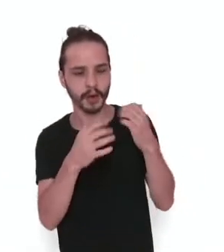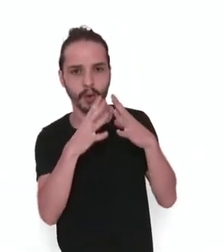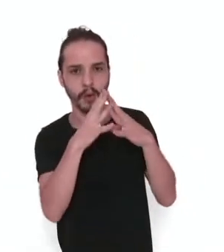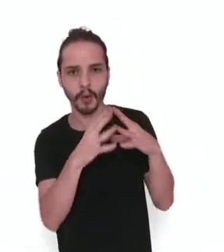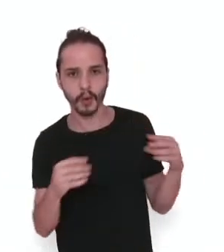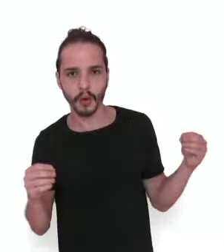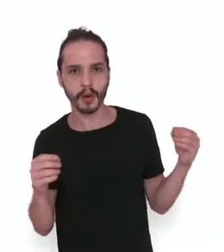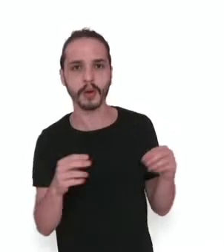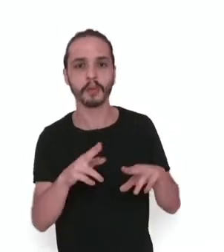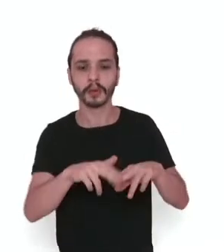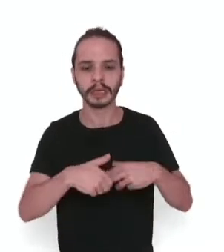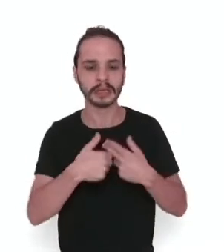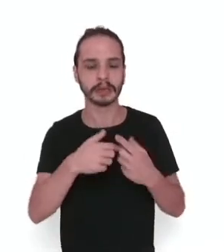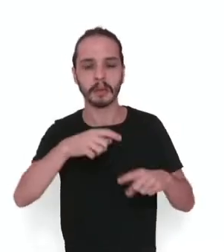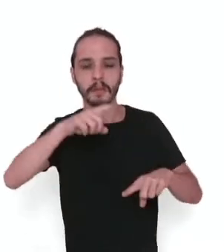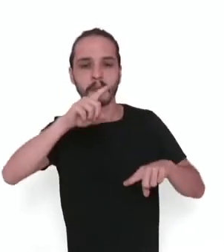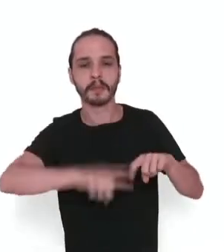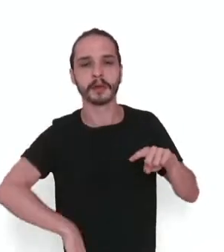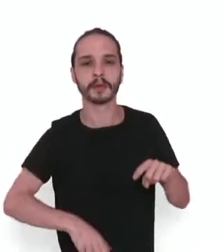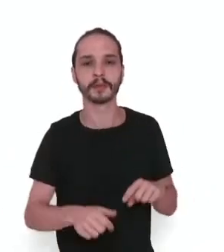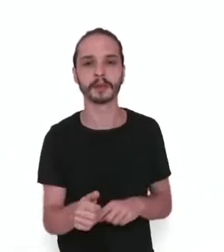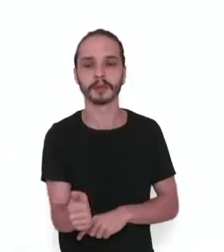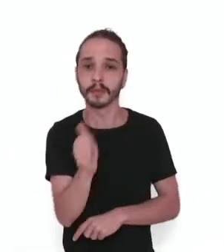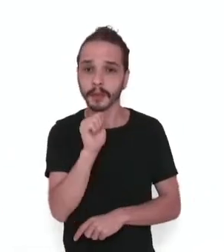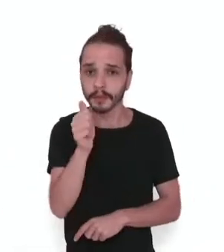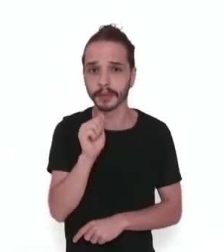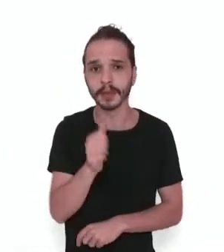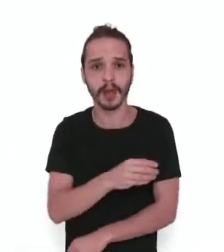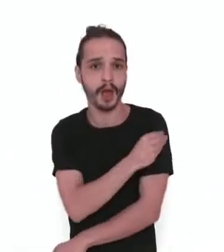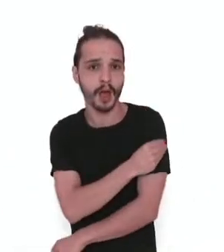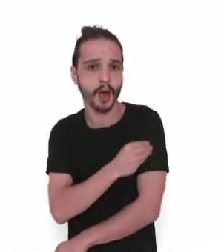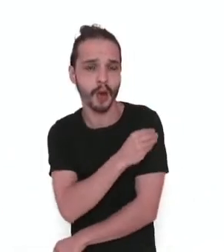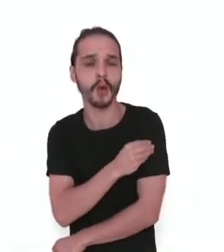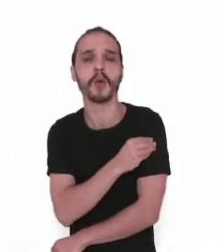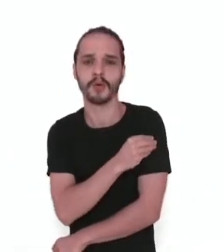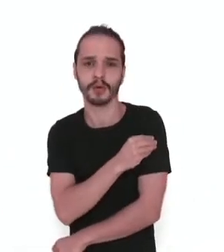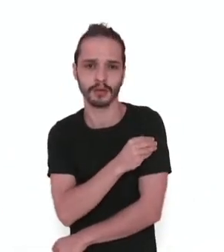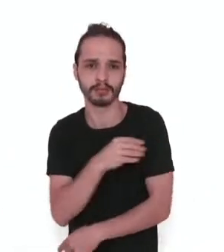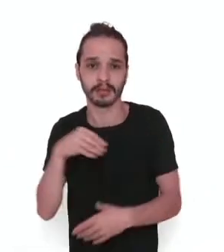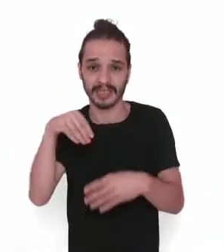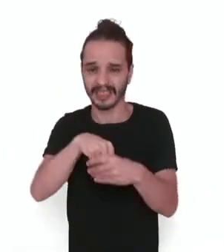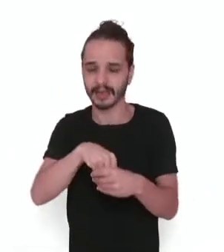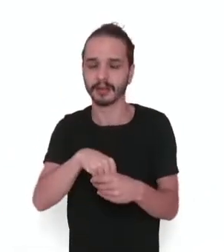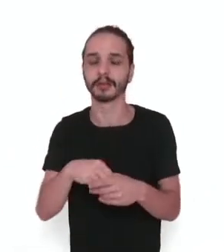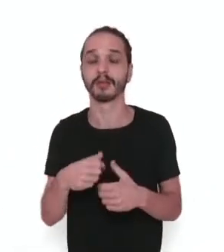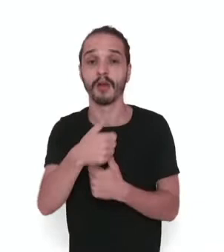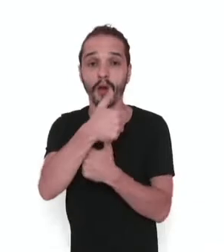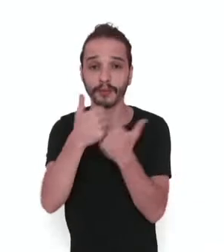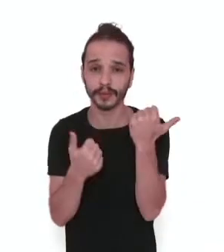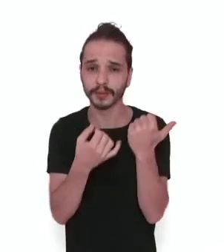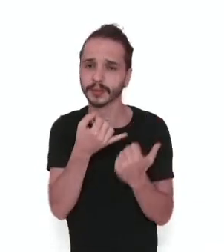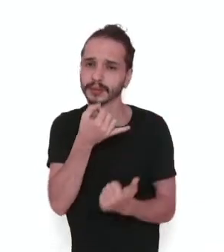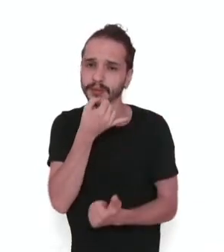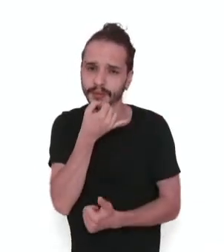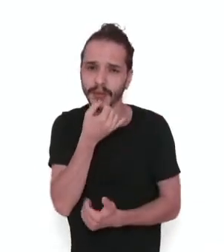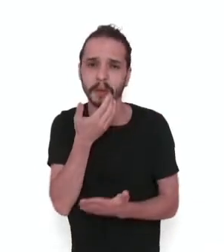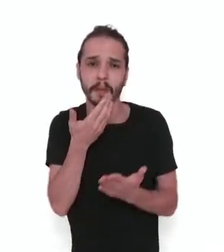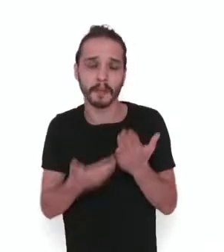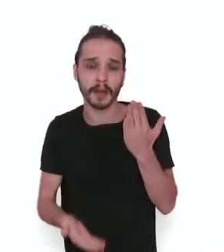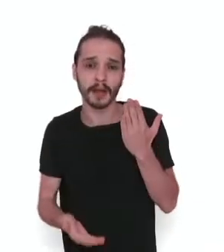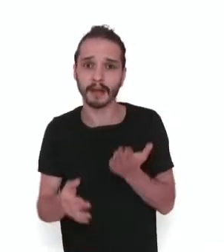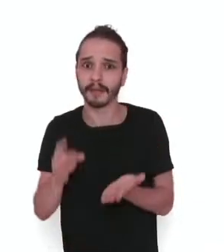à proibição de bebida alcoólica no interior das arenas. O futebol, infelizmente, está perdendo os